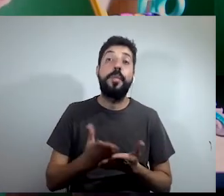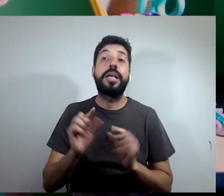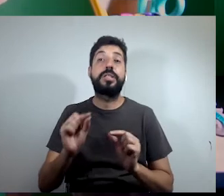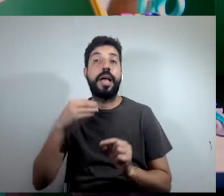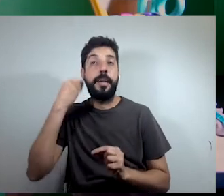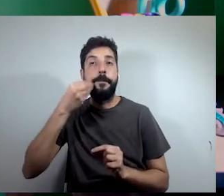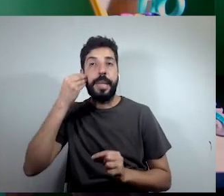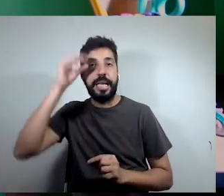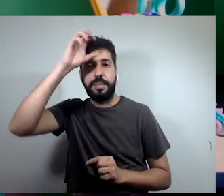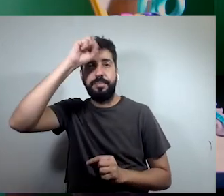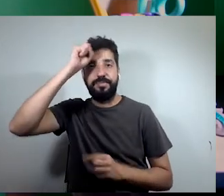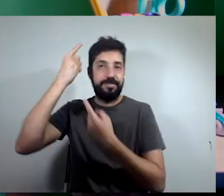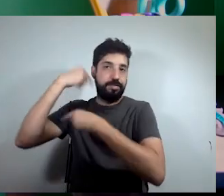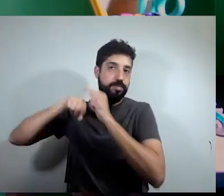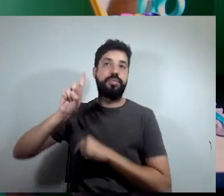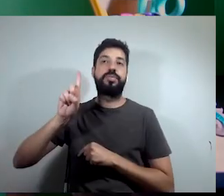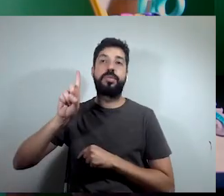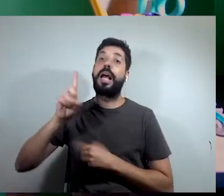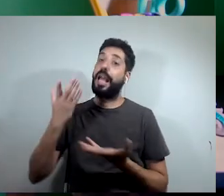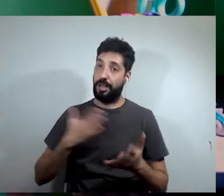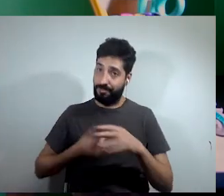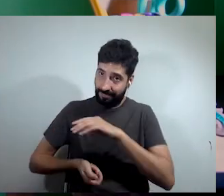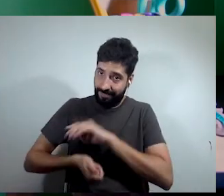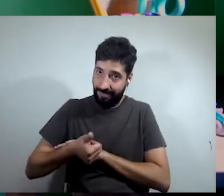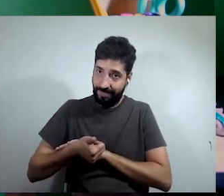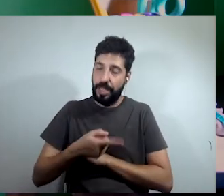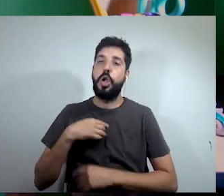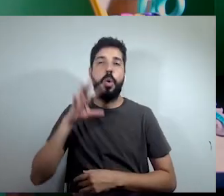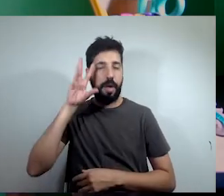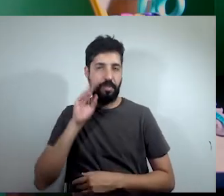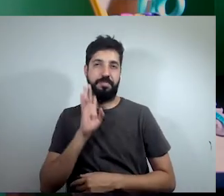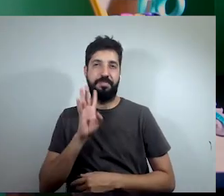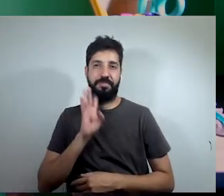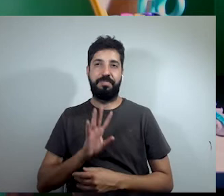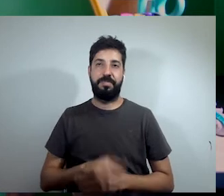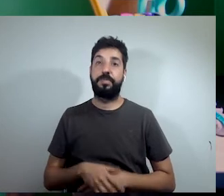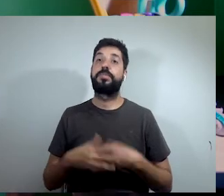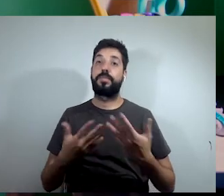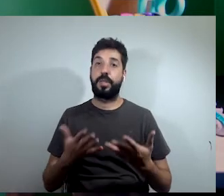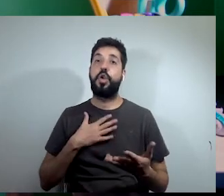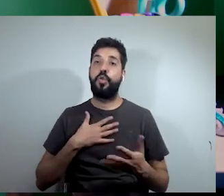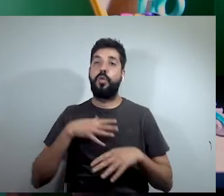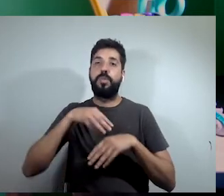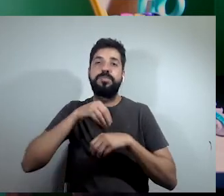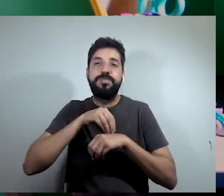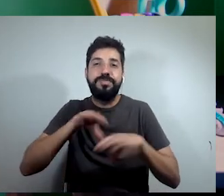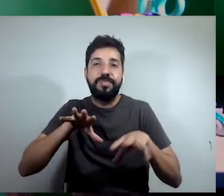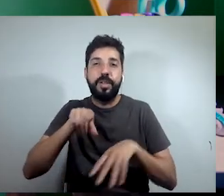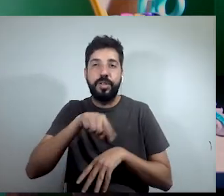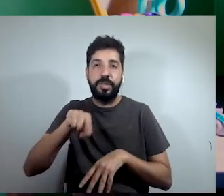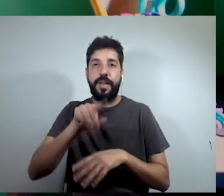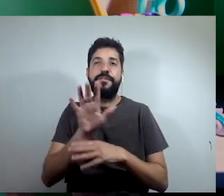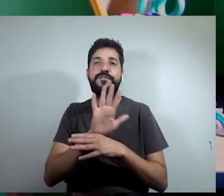de aprendizagem. Então fica essa dica aí, que eu acho muito bacana. Inclusive eu vou compartilhar com vocês